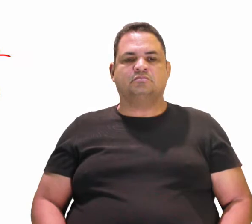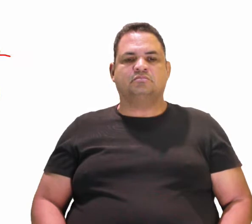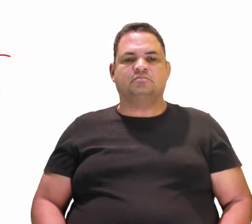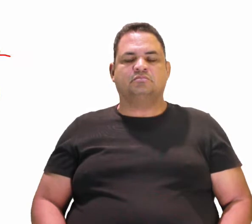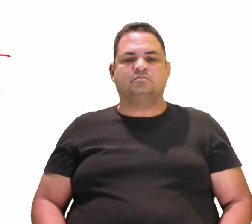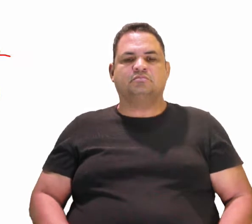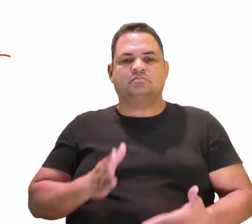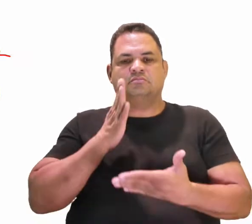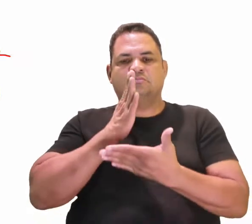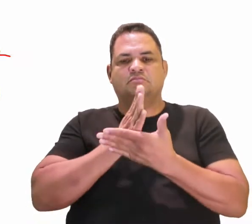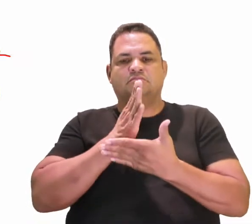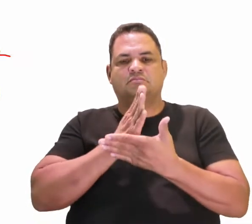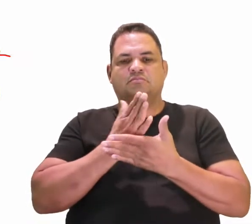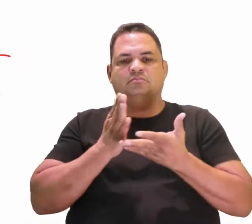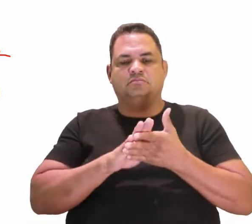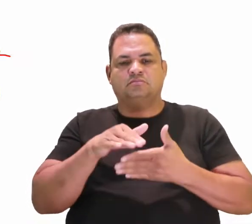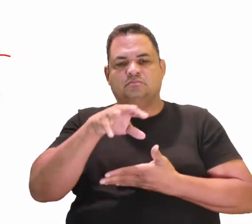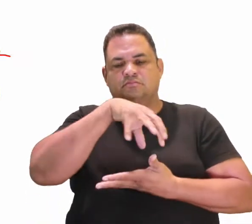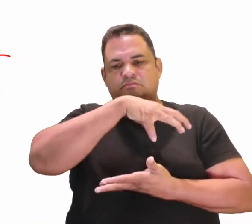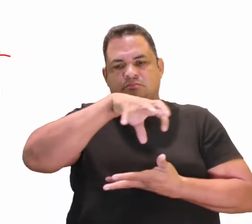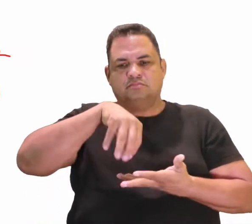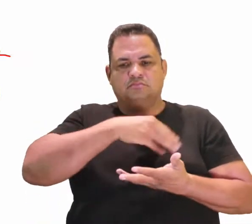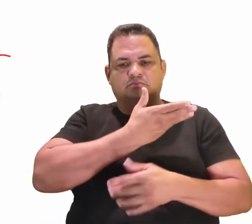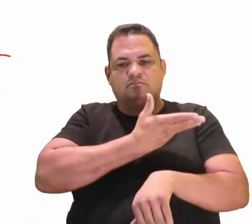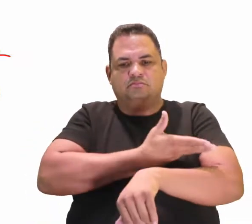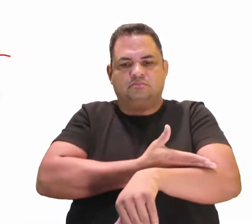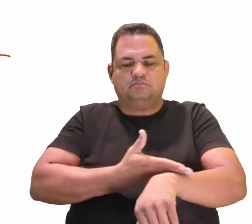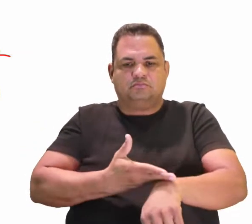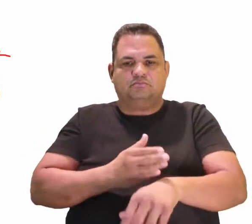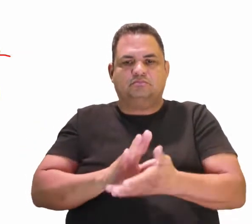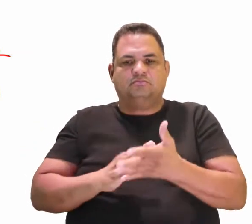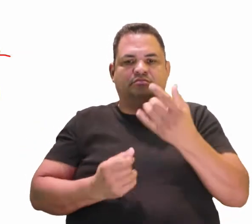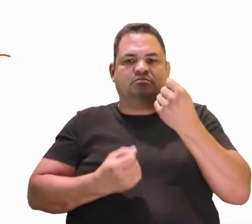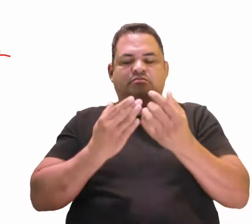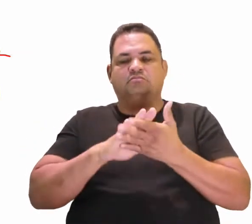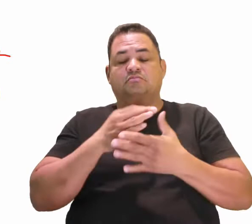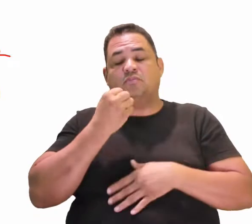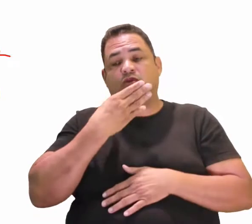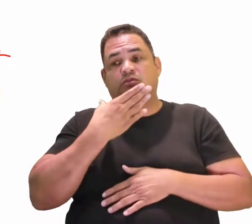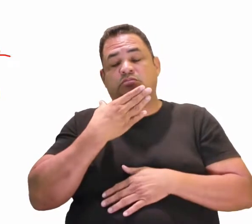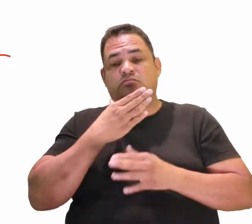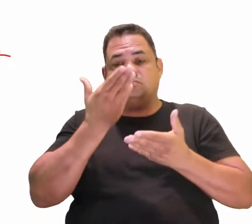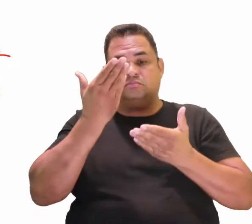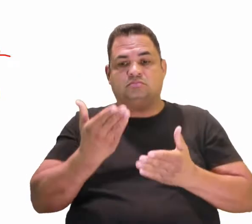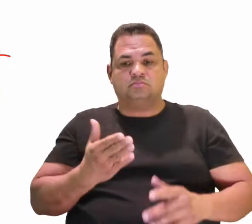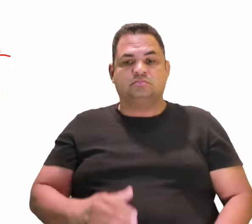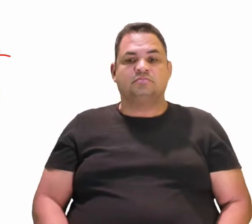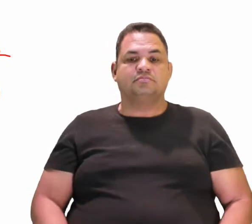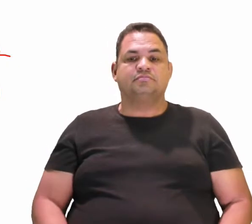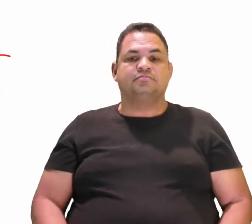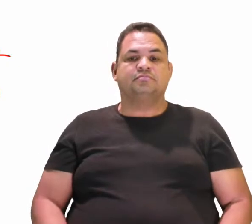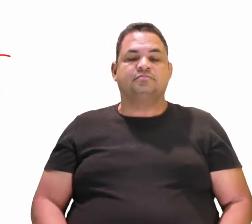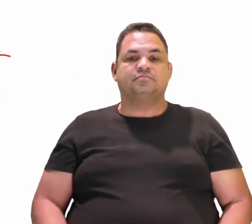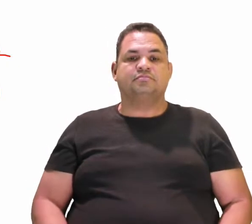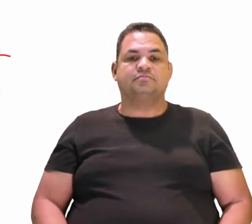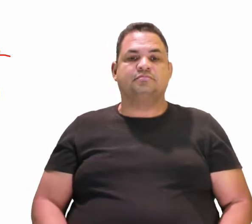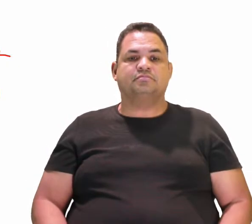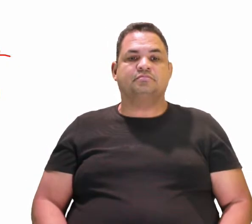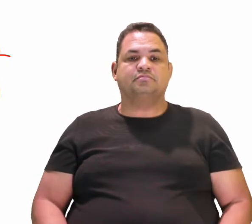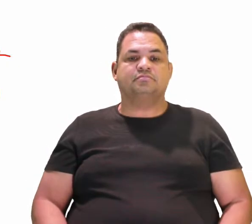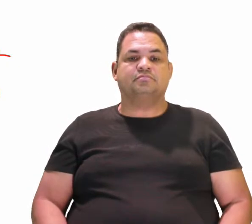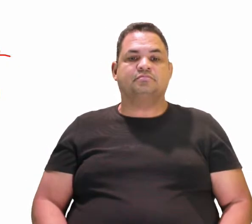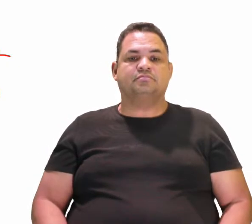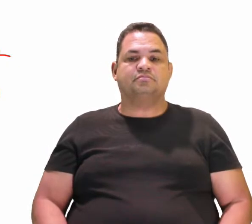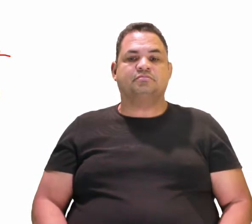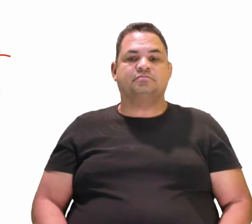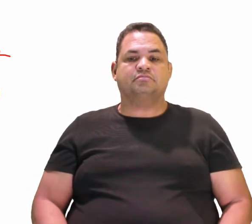no meio destes hábitos que alguns são bem bons e skip meals é o